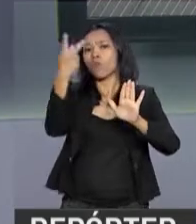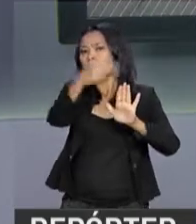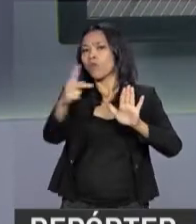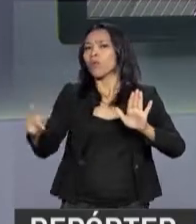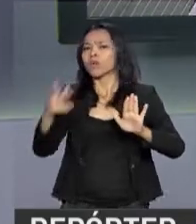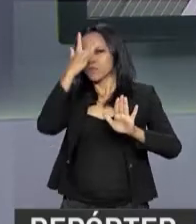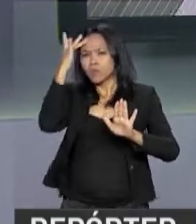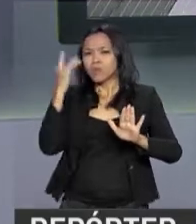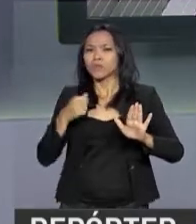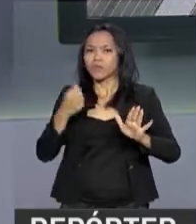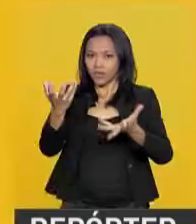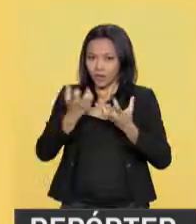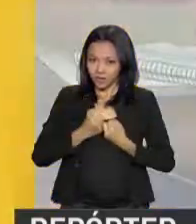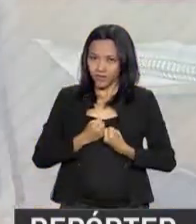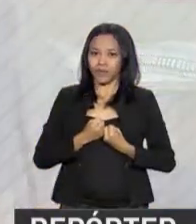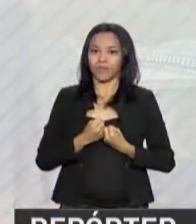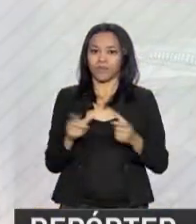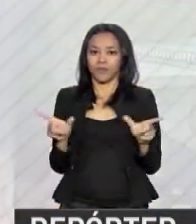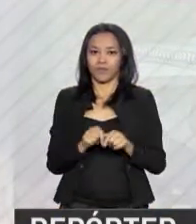pelo FIES.